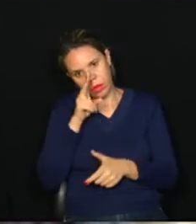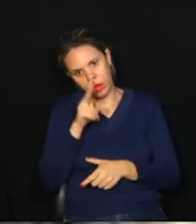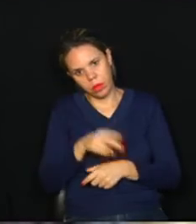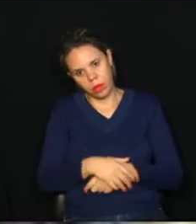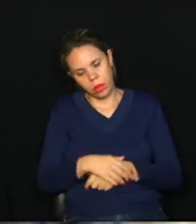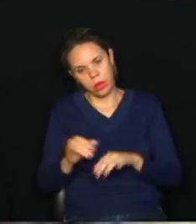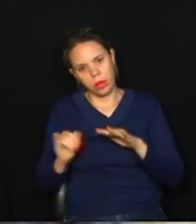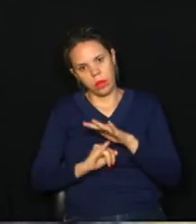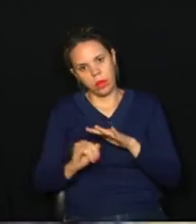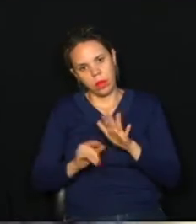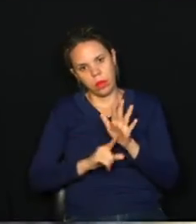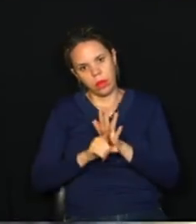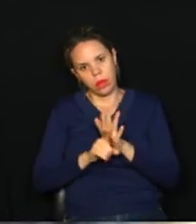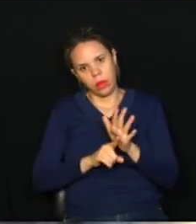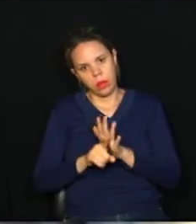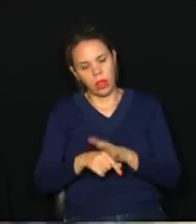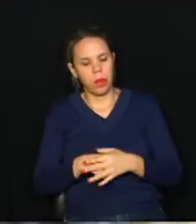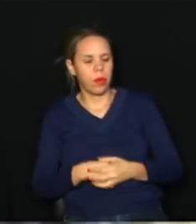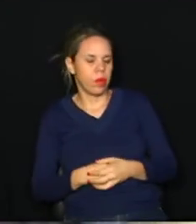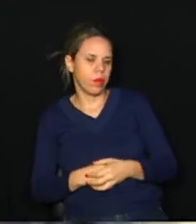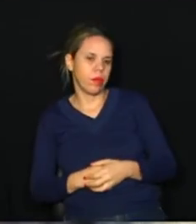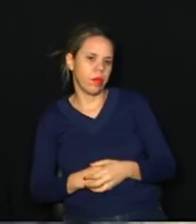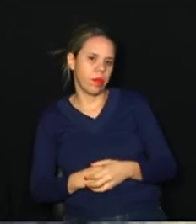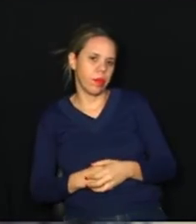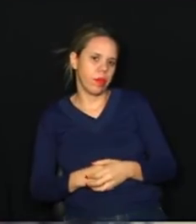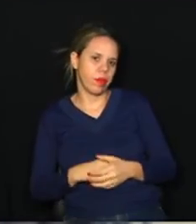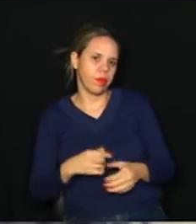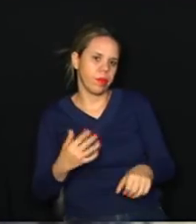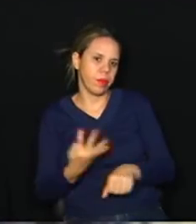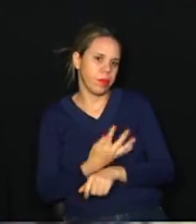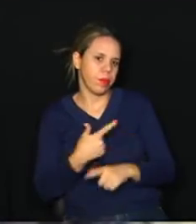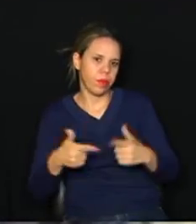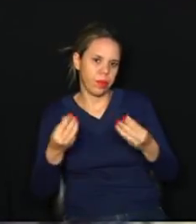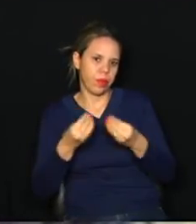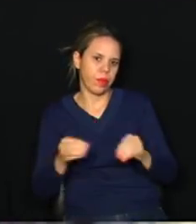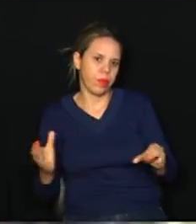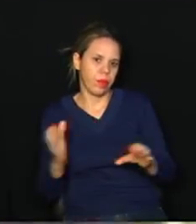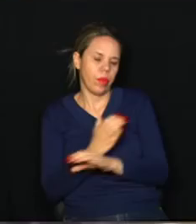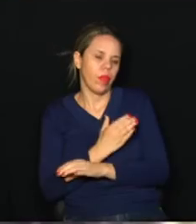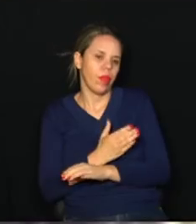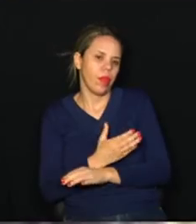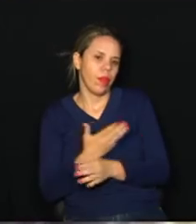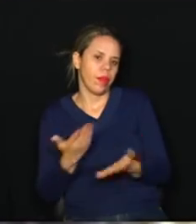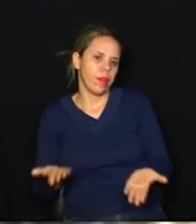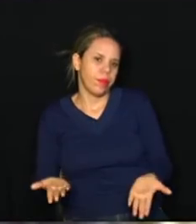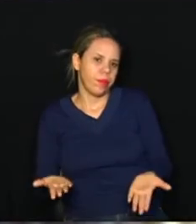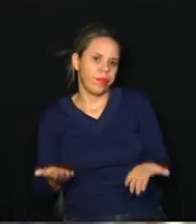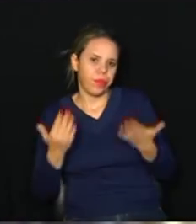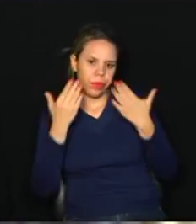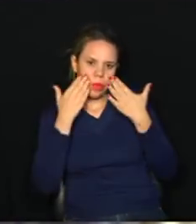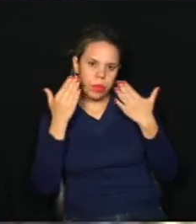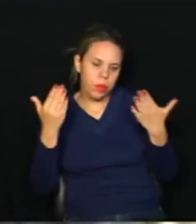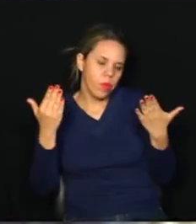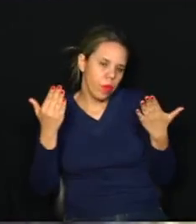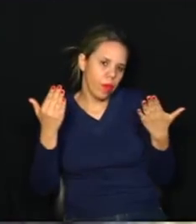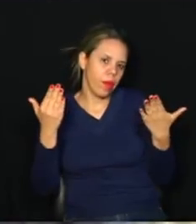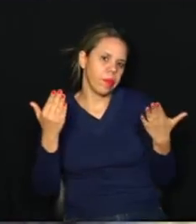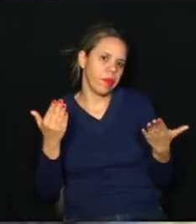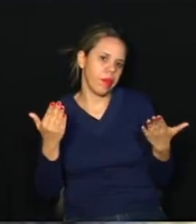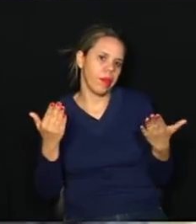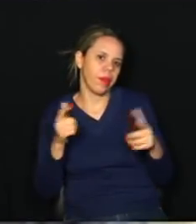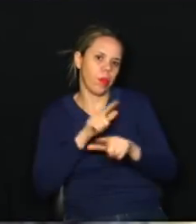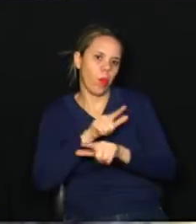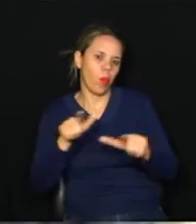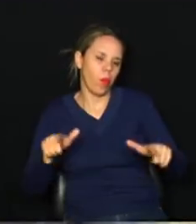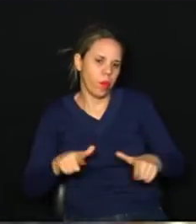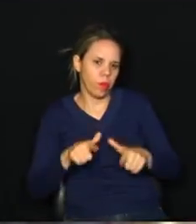dos institutos de pesquisa até sufocá-los completamente. Isso é visto com esse esvaziamento do